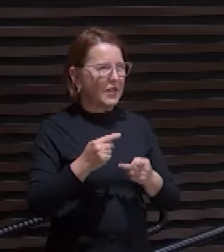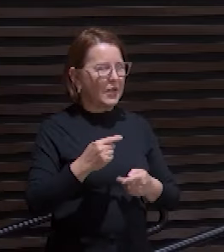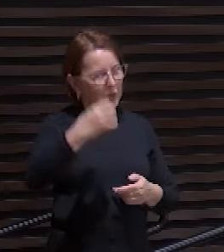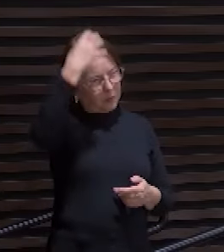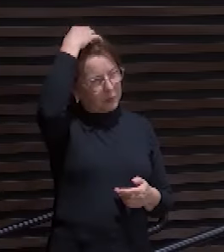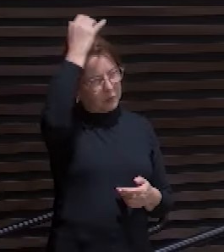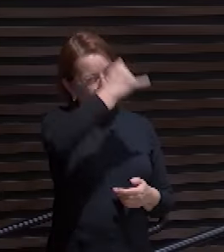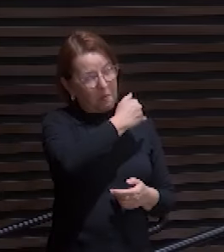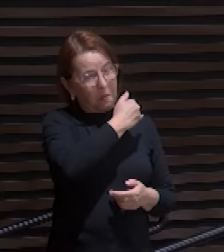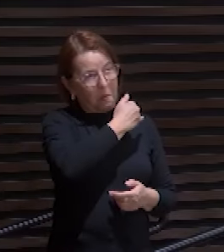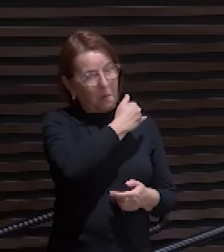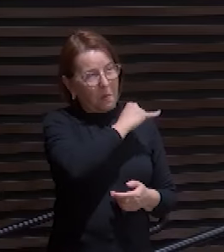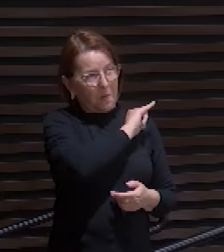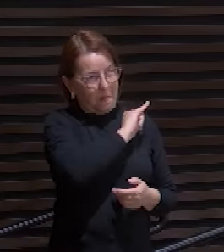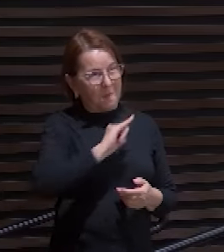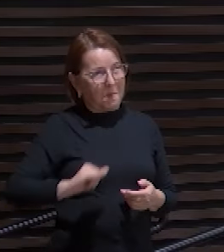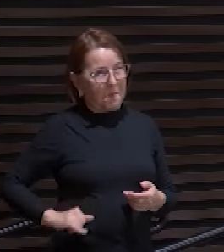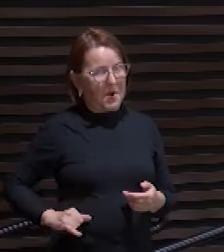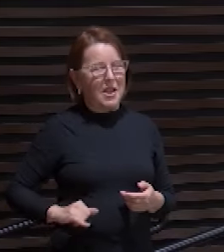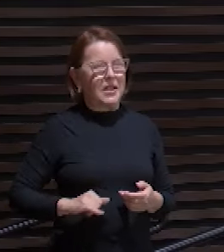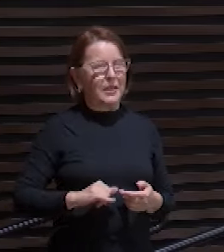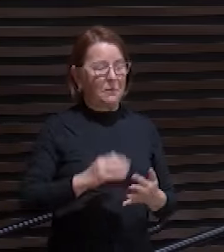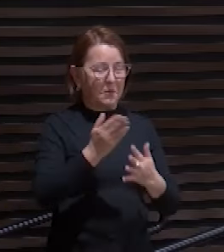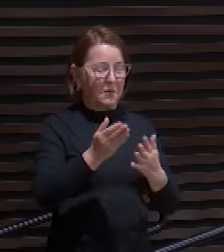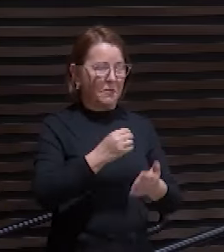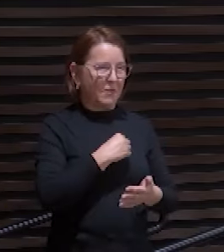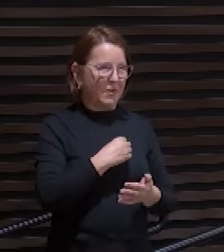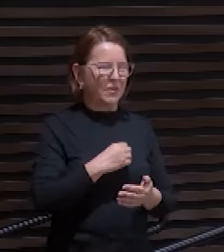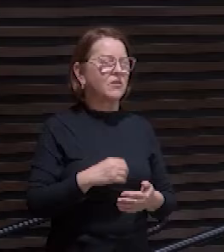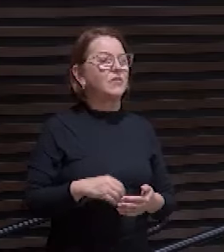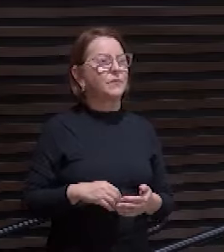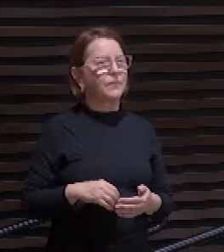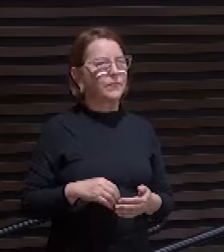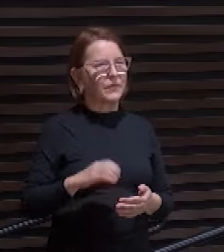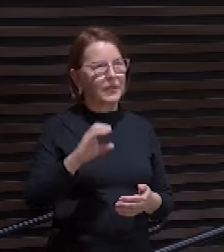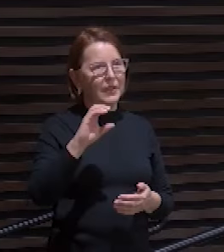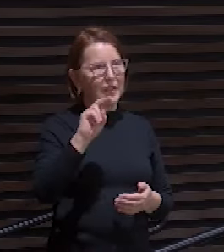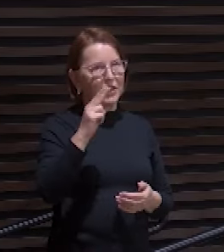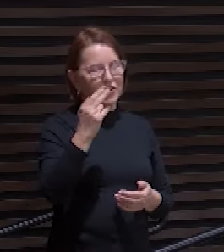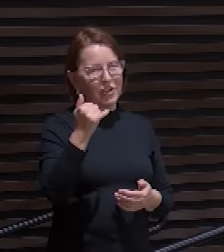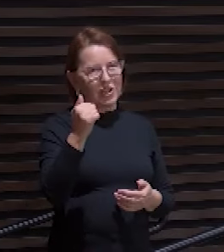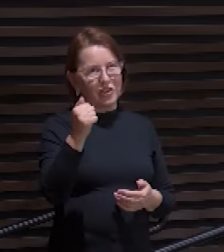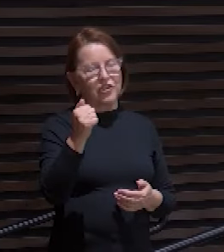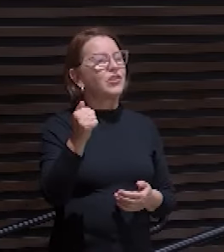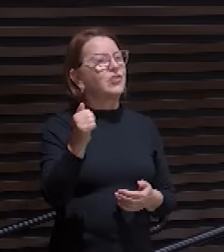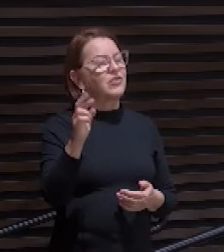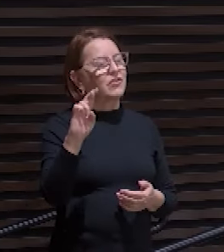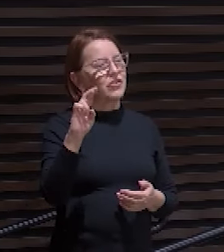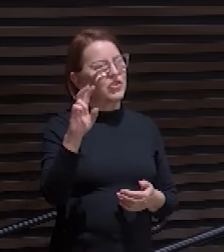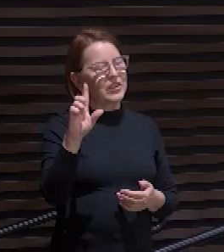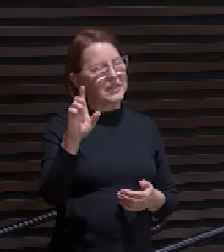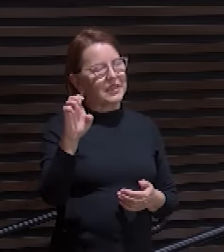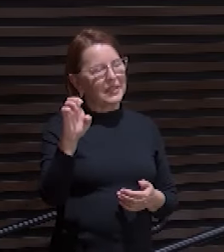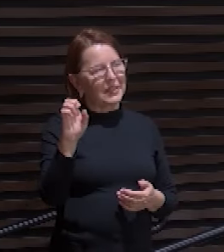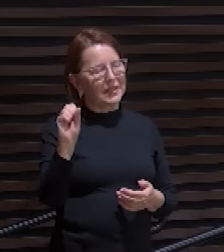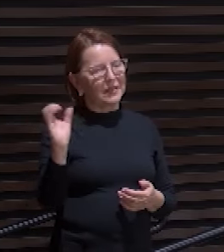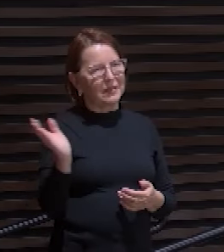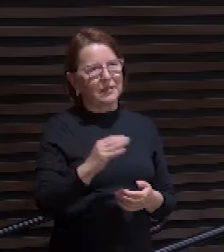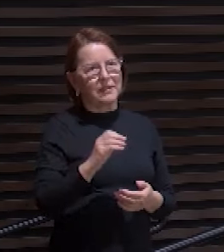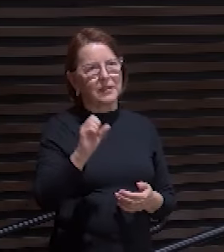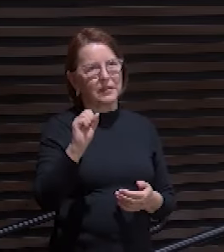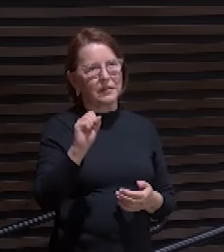Charles Spurgeon. Teve depressões terríveis, a ponto de ter que ser